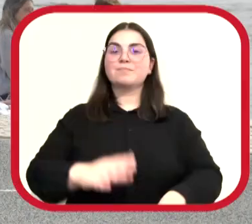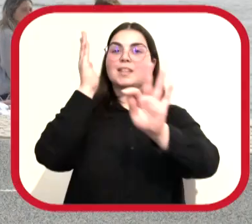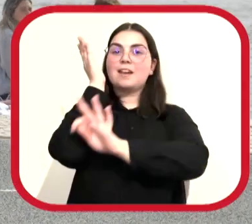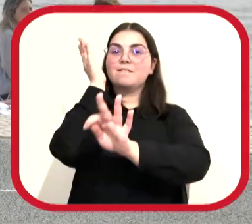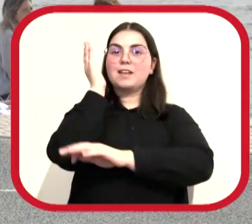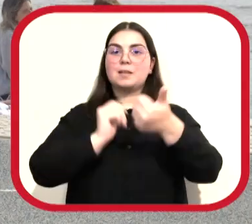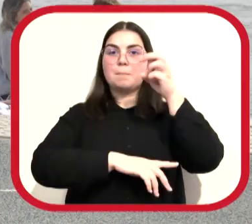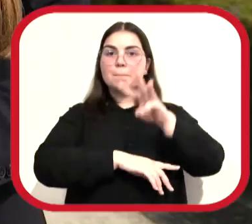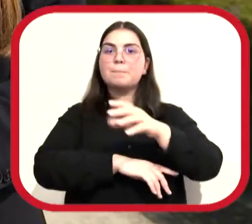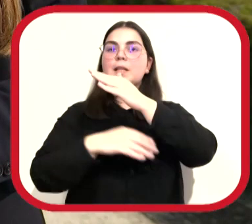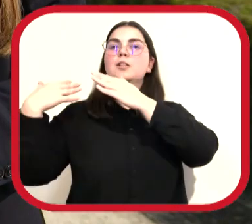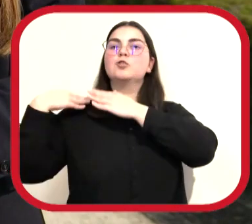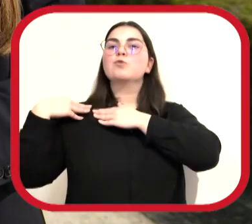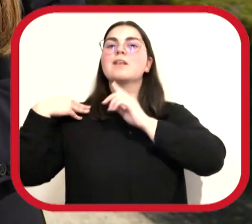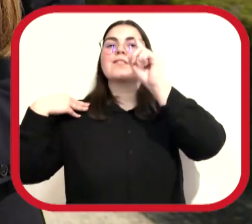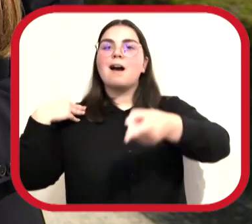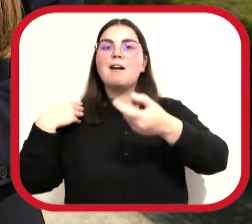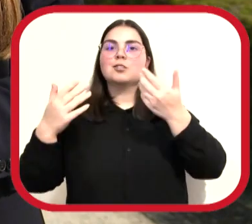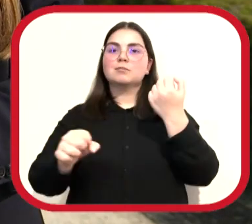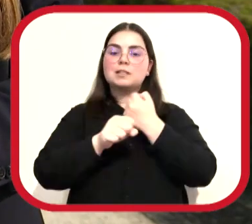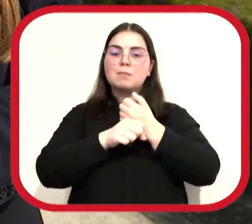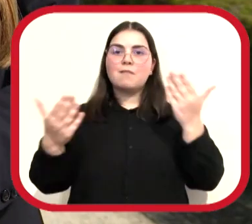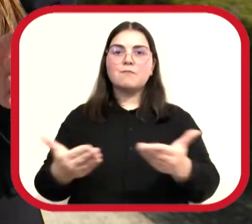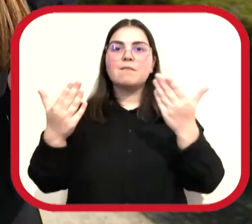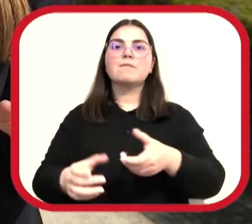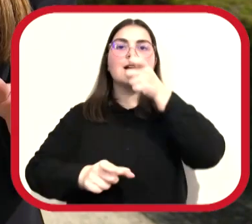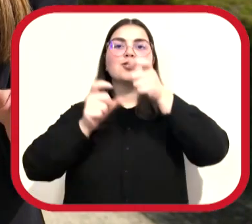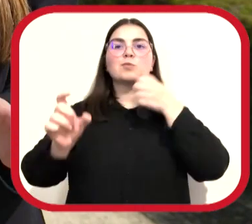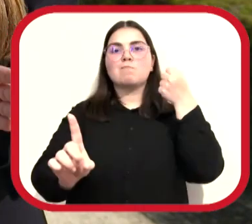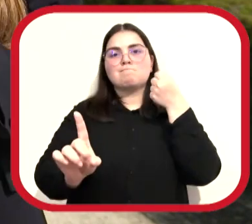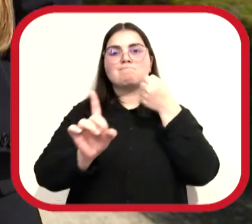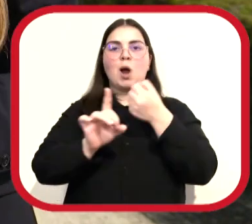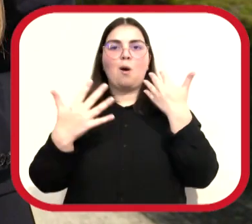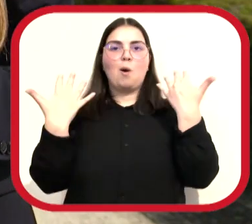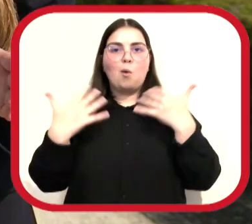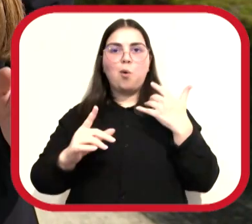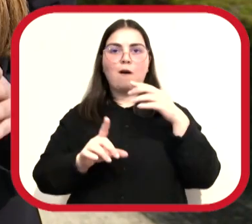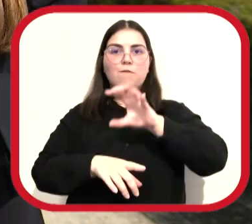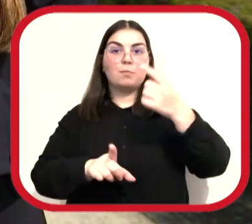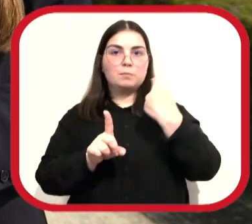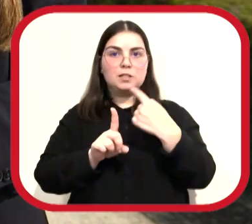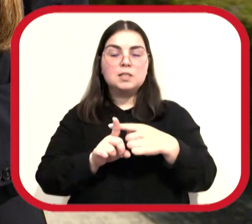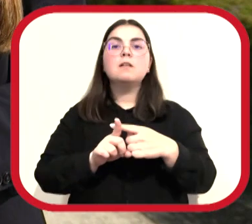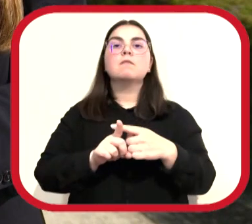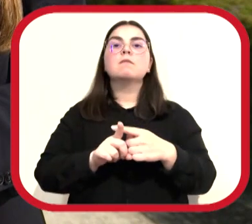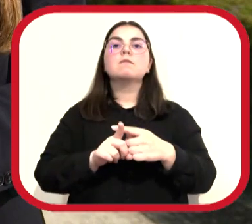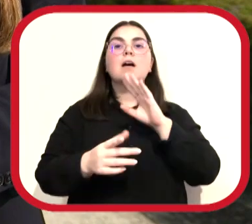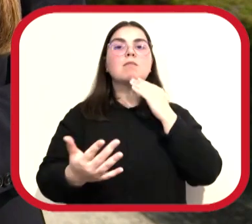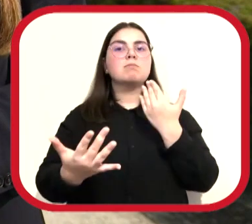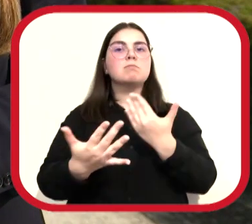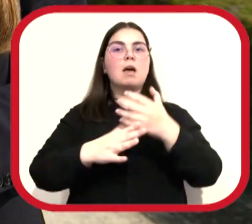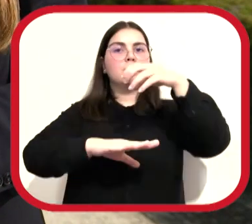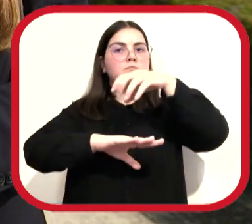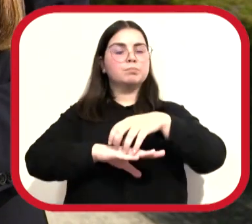A Junta de Freguesia de Belém é responsável por desenvolver iniciativas que impactam tanto os residentes do bairro como os trabalhadores ou visitantes. Como uma